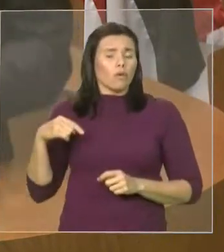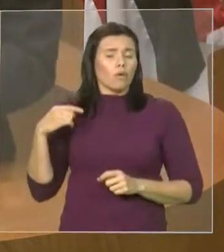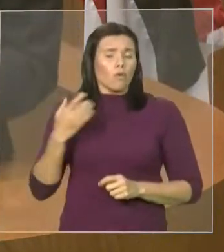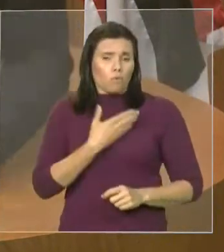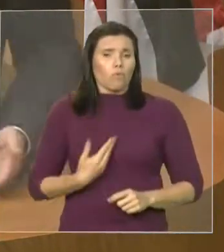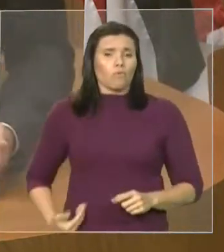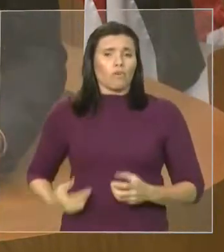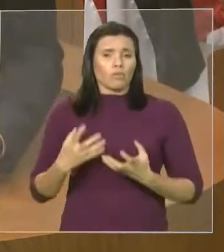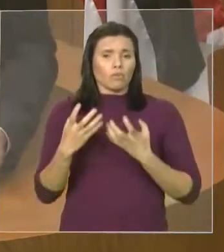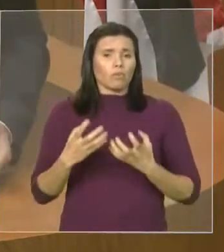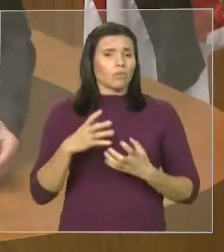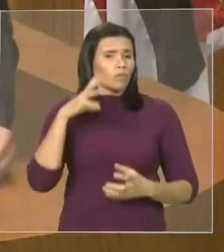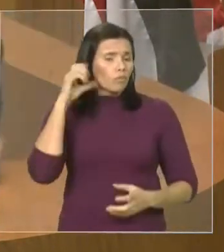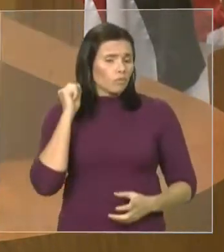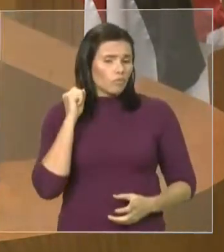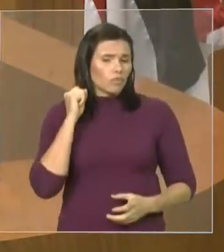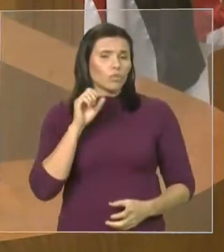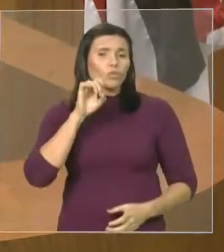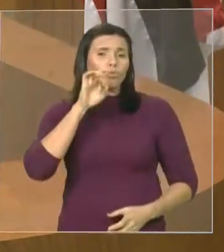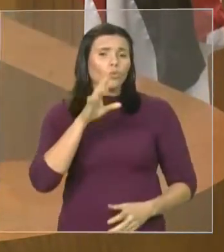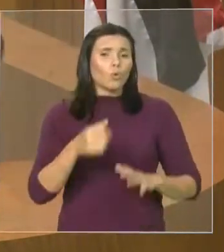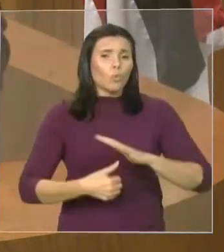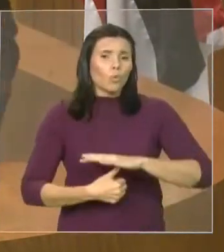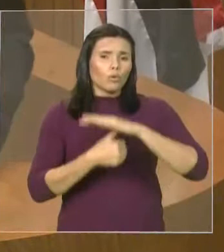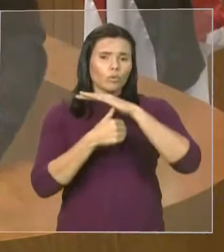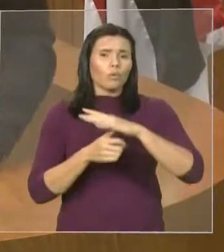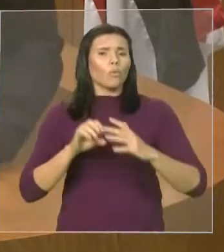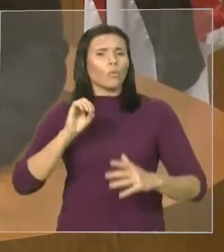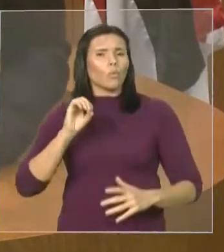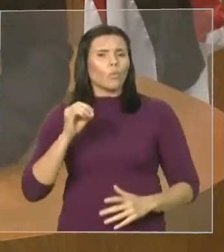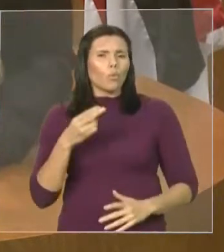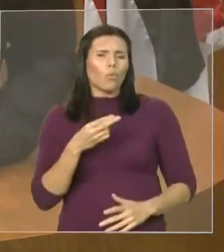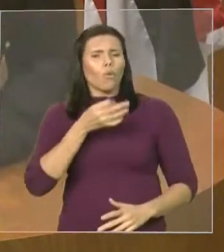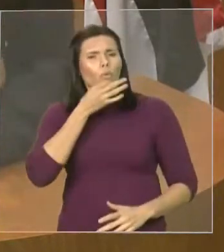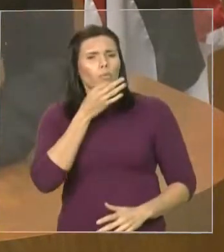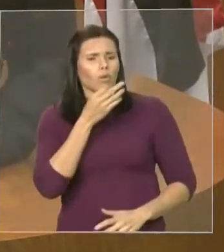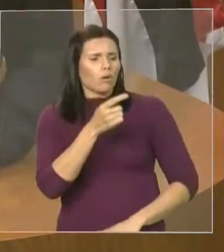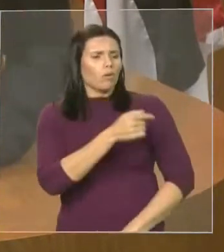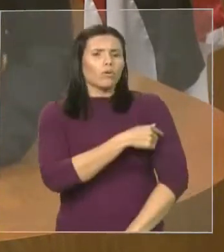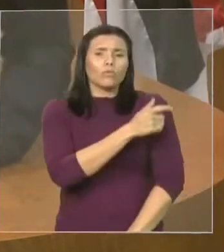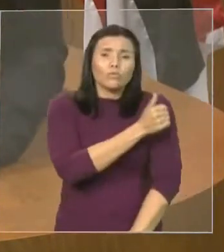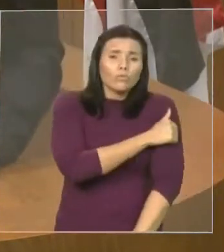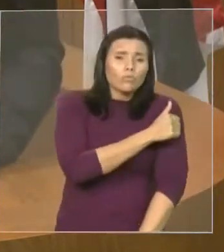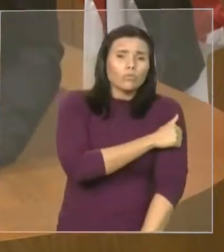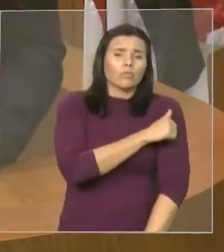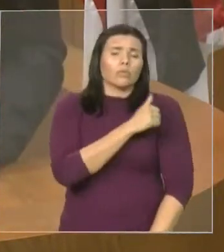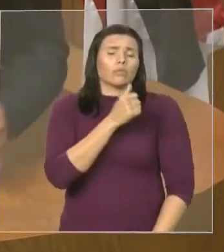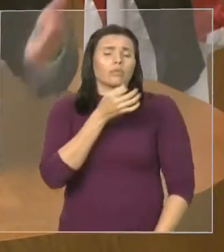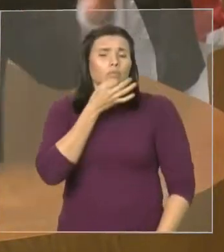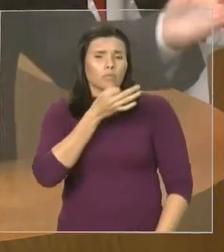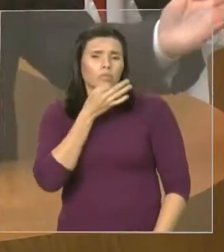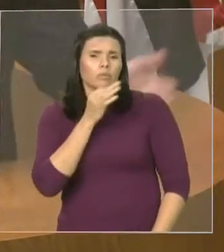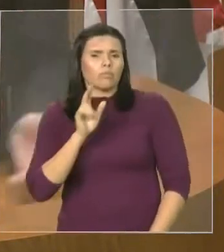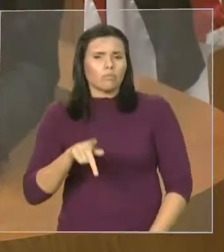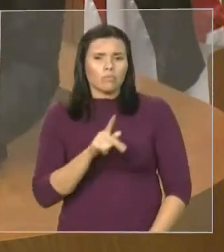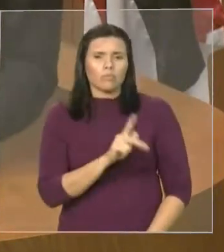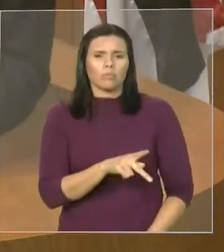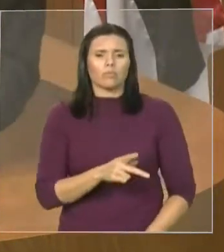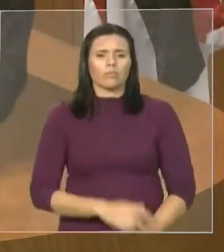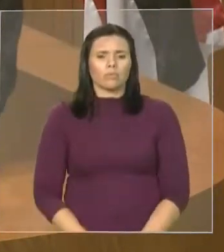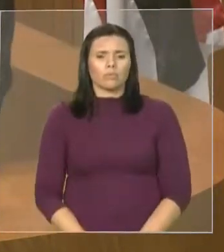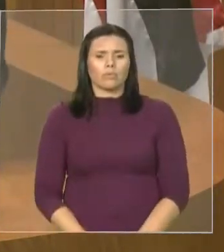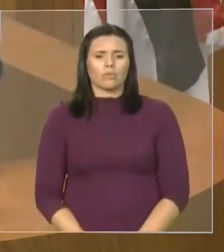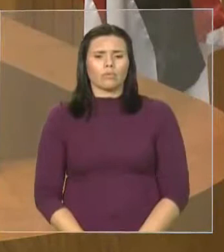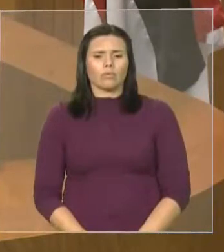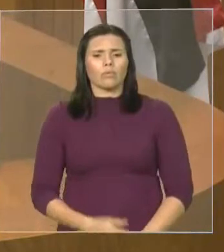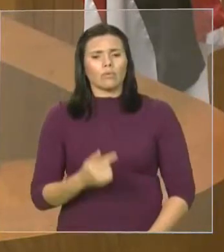fato, de forma verdadeira, a opinião dos estudantes que fazem a universidade, a opinião dos professores. Esse ponto, senhor presidente,